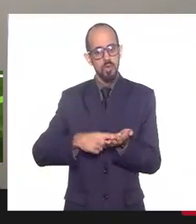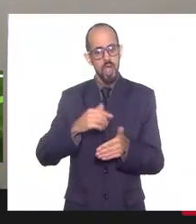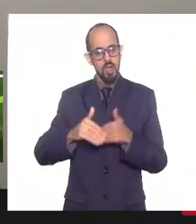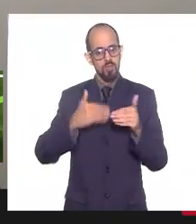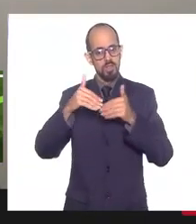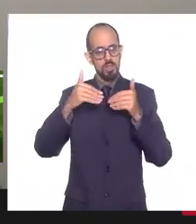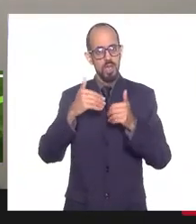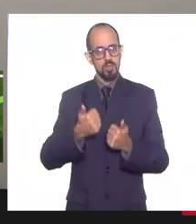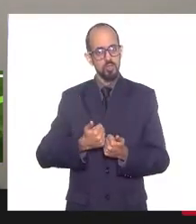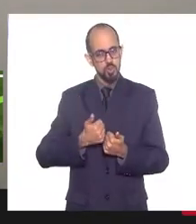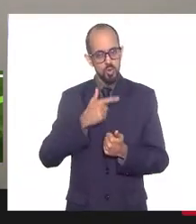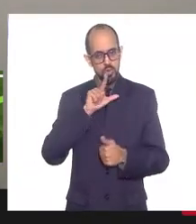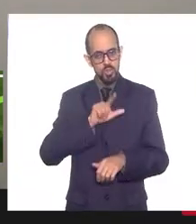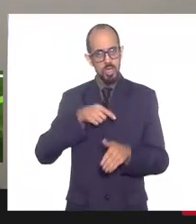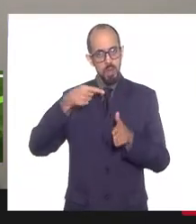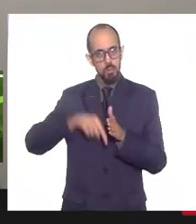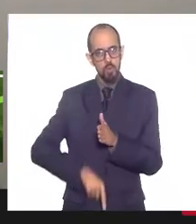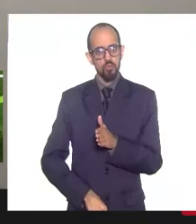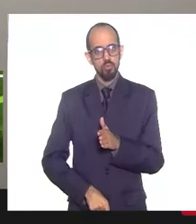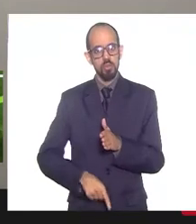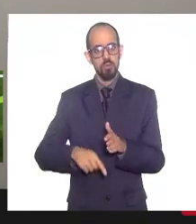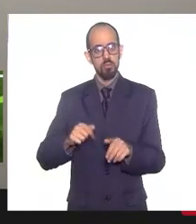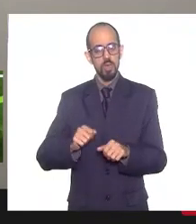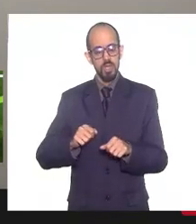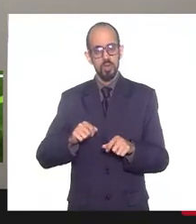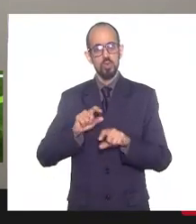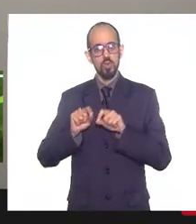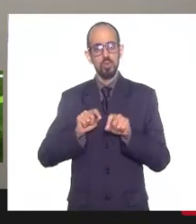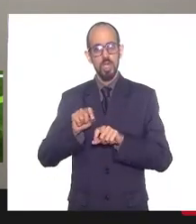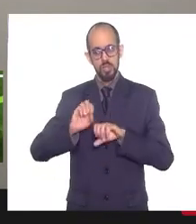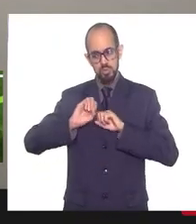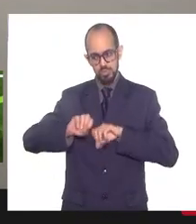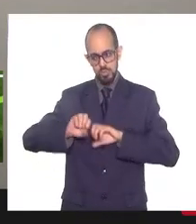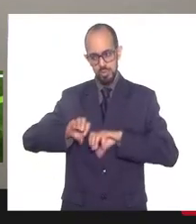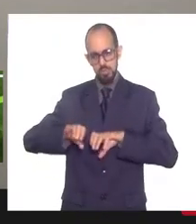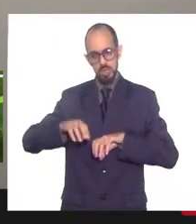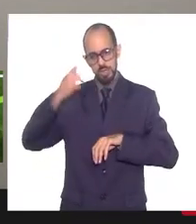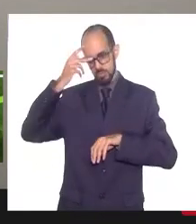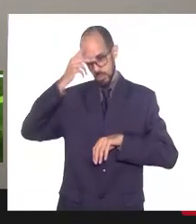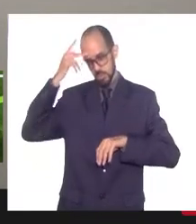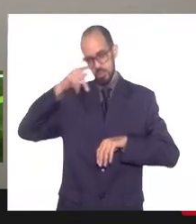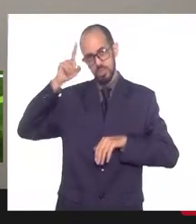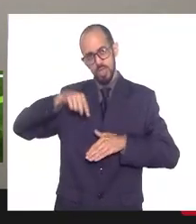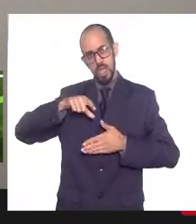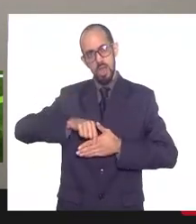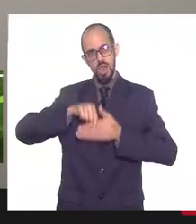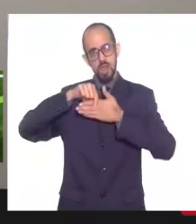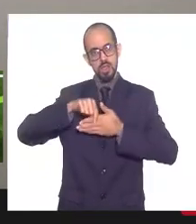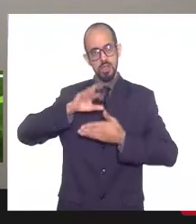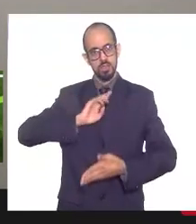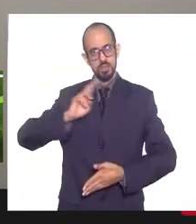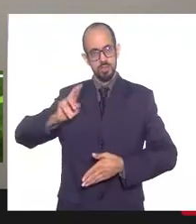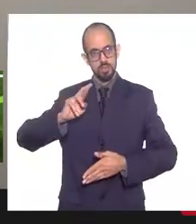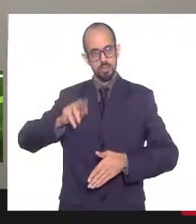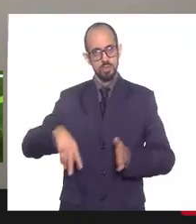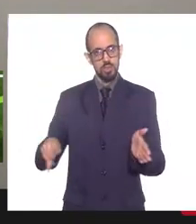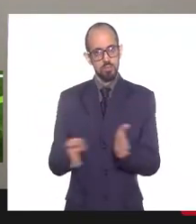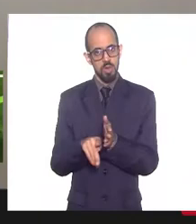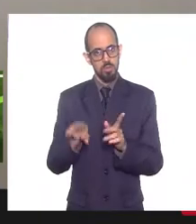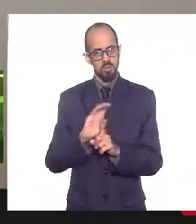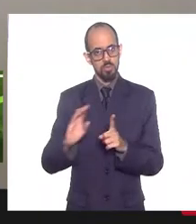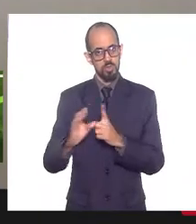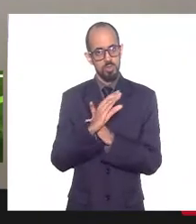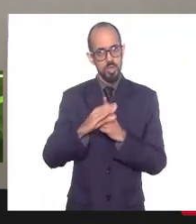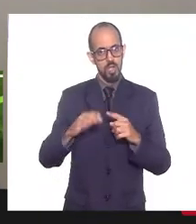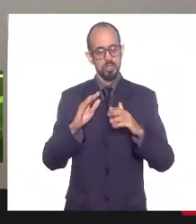garantir aprofundamento na formação daqueles e daquelas que serão líderes religiosos das suas comunidades, nas suas paróquias,